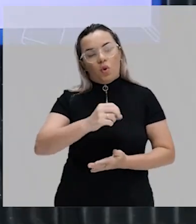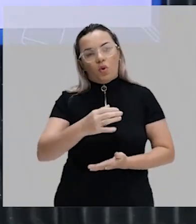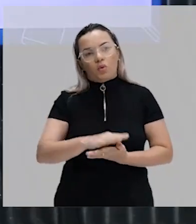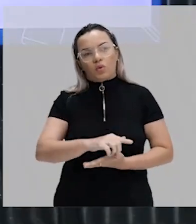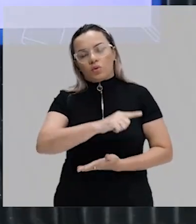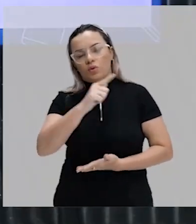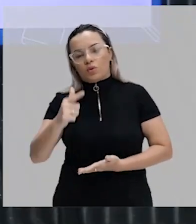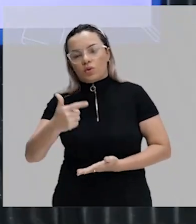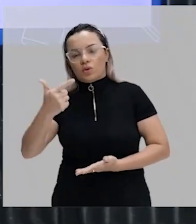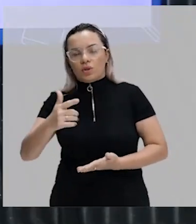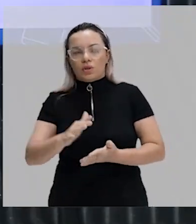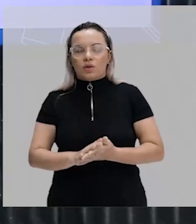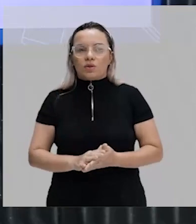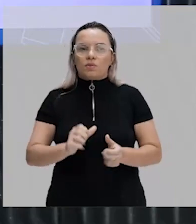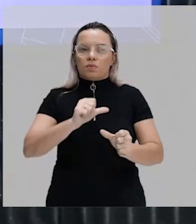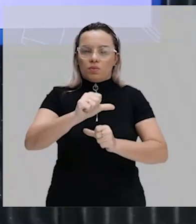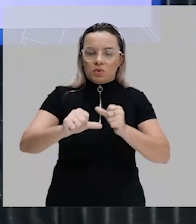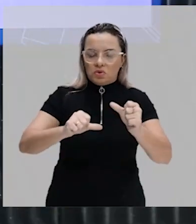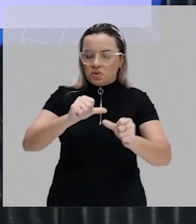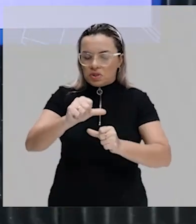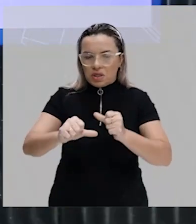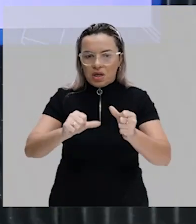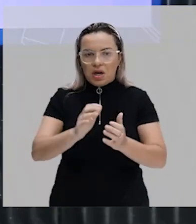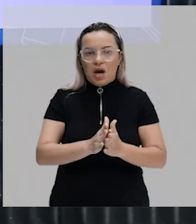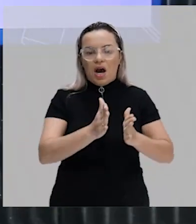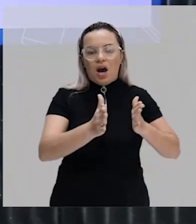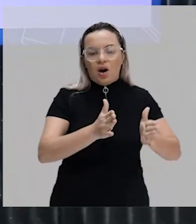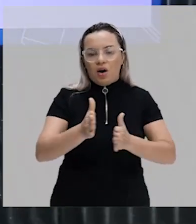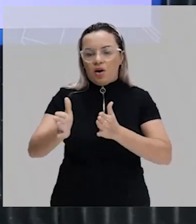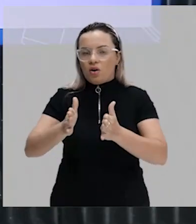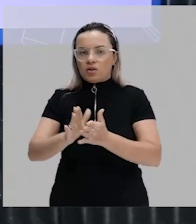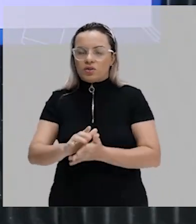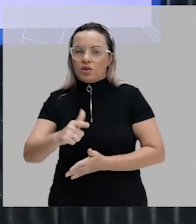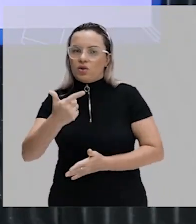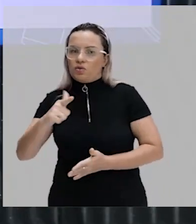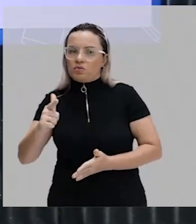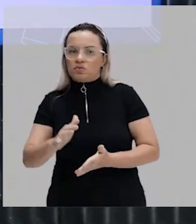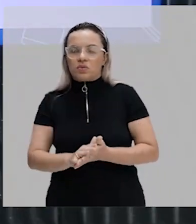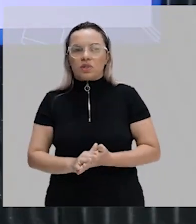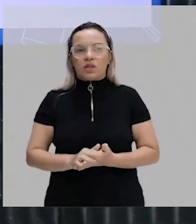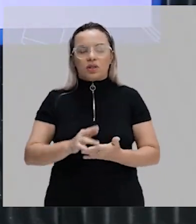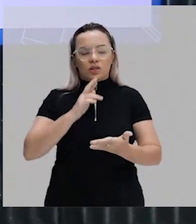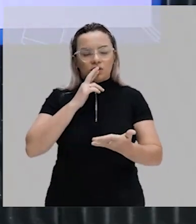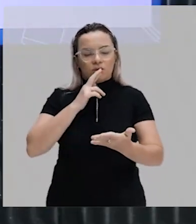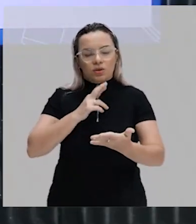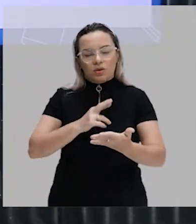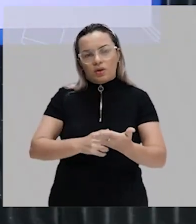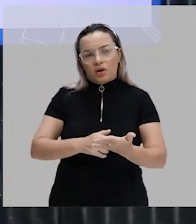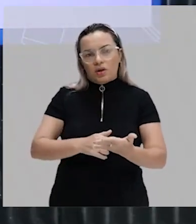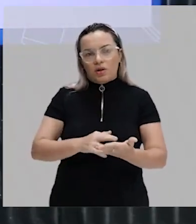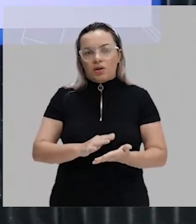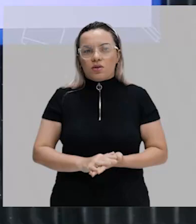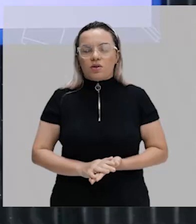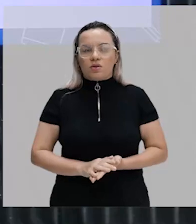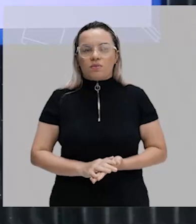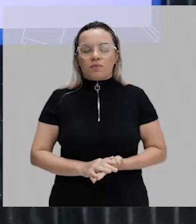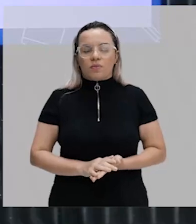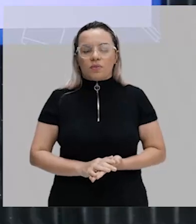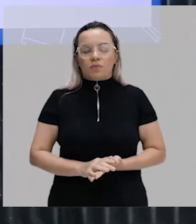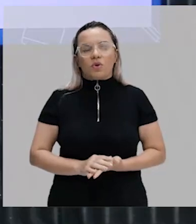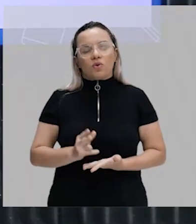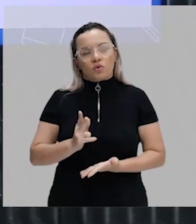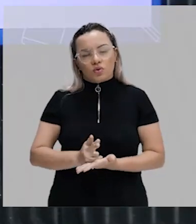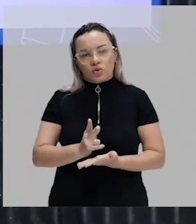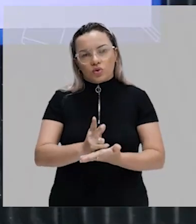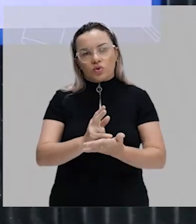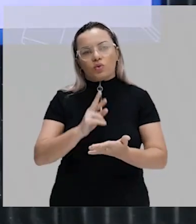mudar todos os elementos dos membros, não vai ter alteração no resultado, você escolhe para qual membro você manda. E, claro, aqui no nosso caso,